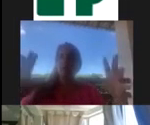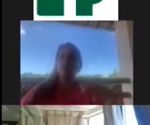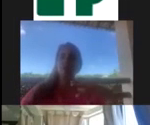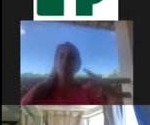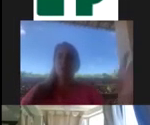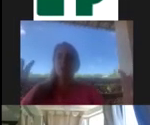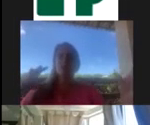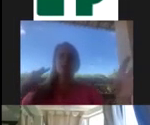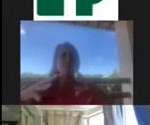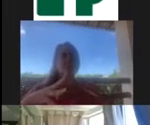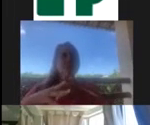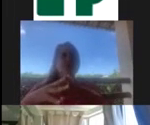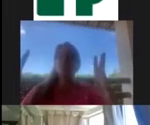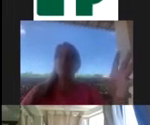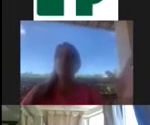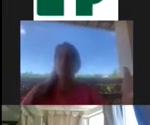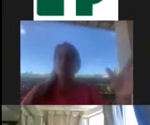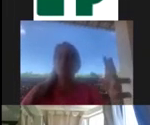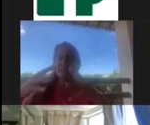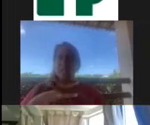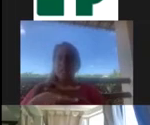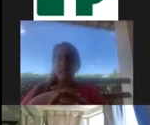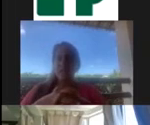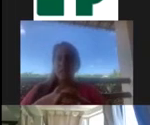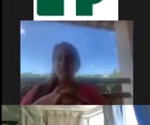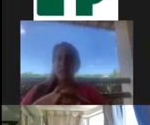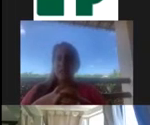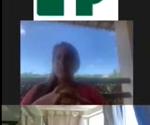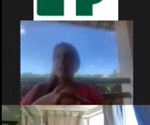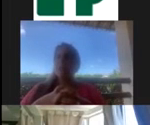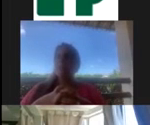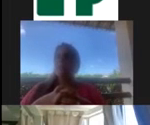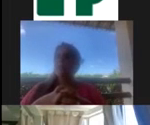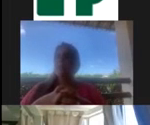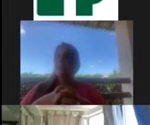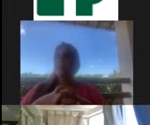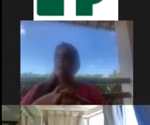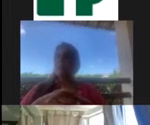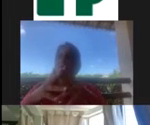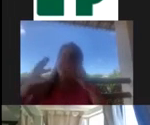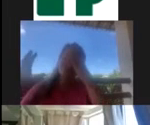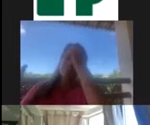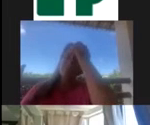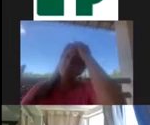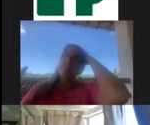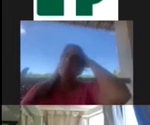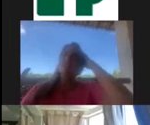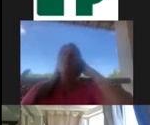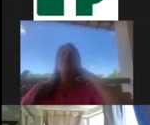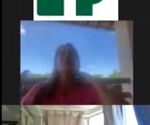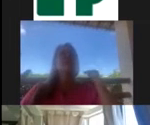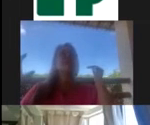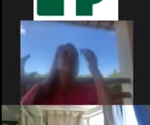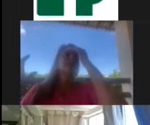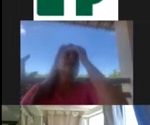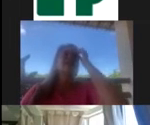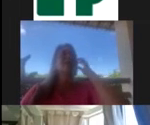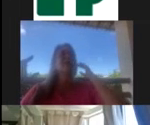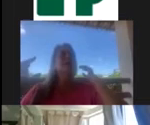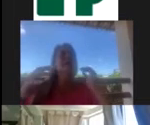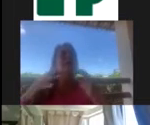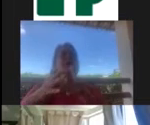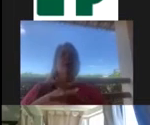enviar o documento físico para as pessoas assinarem. Né? Por exemplo, antes da pandemia, né,